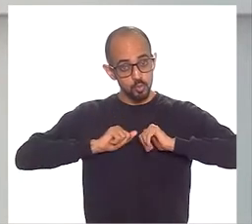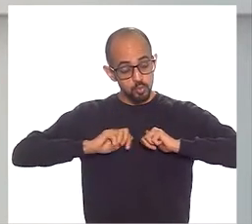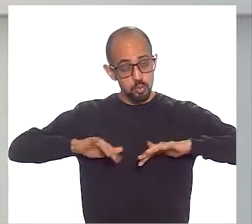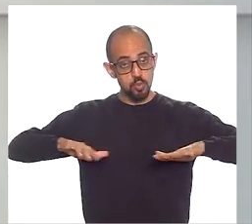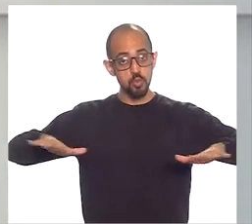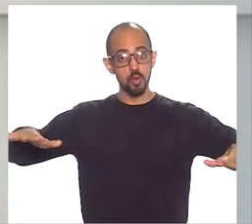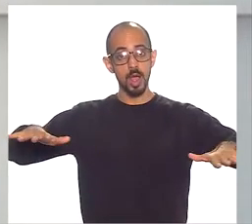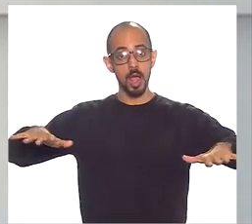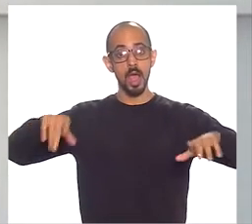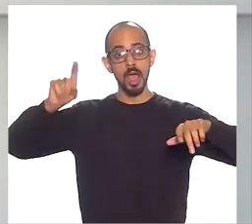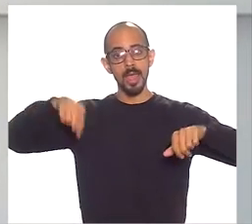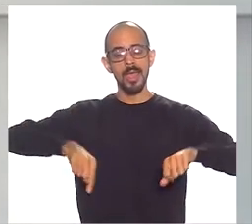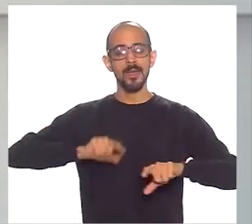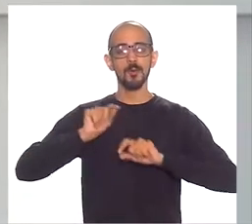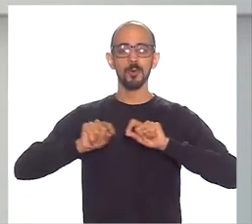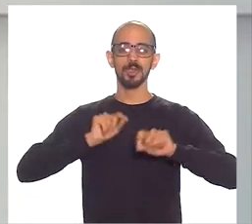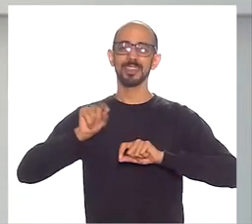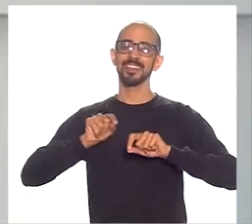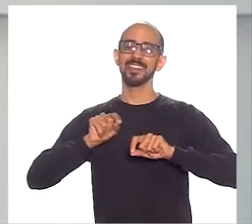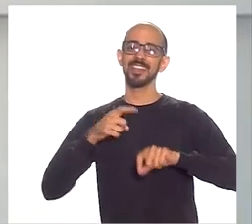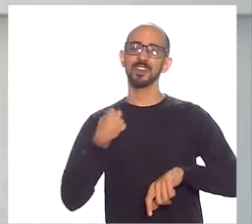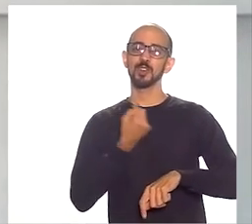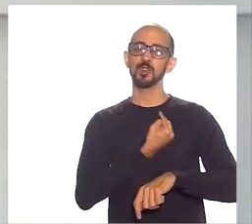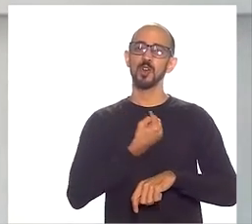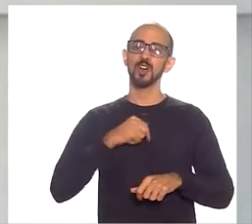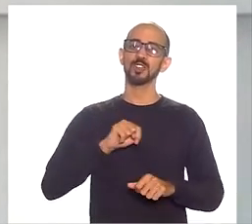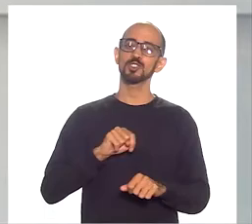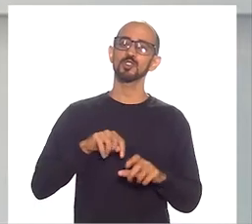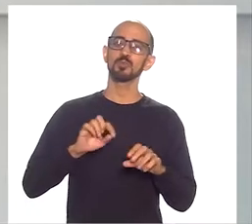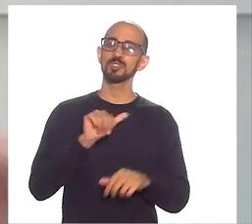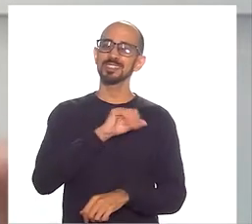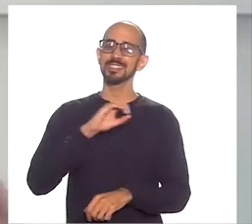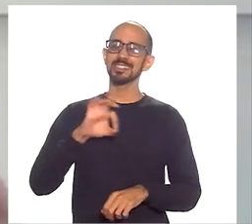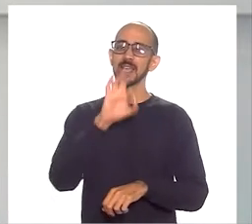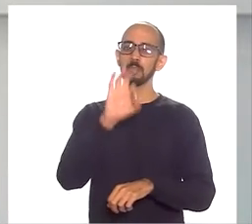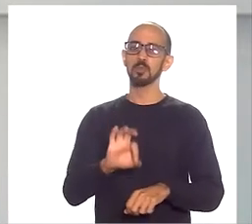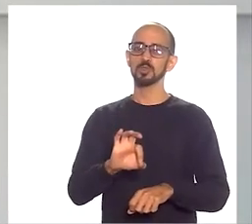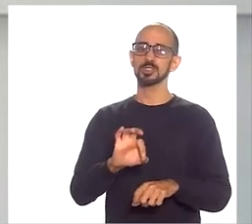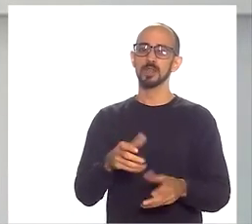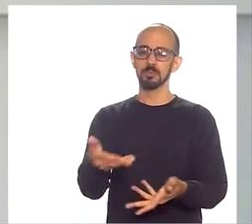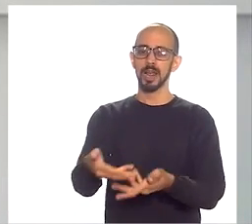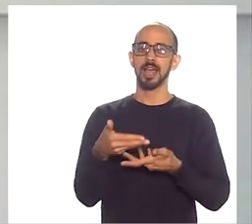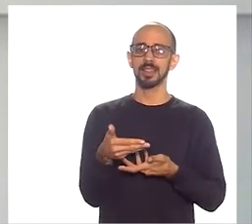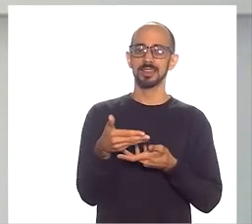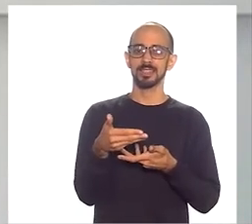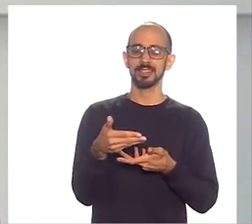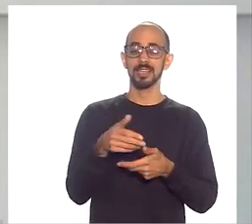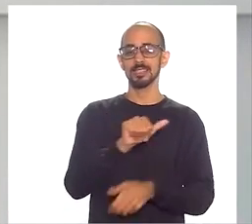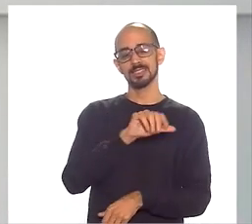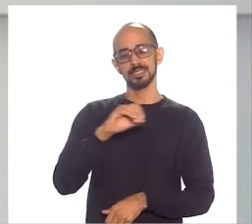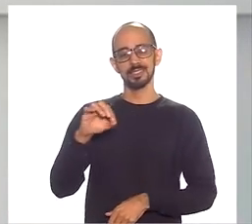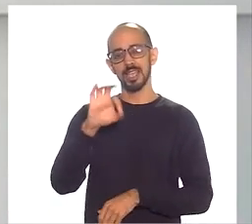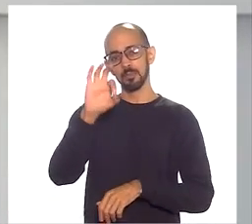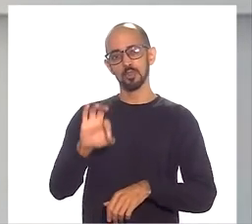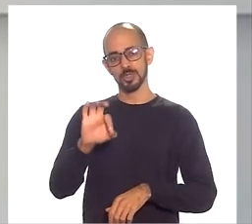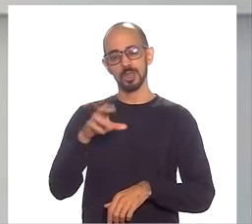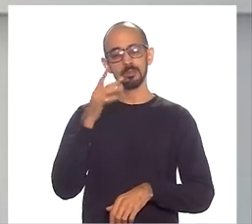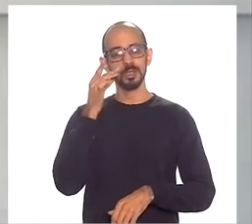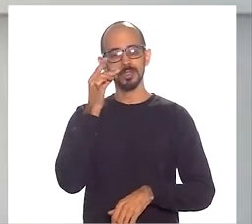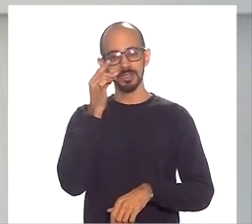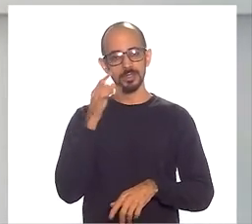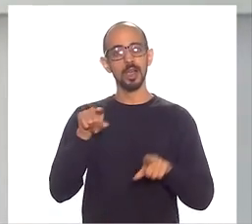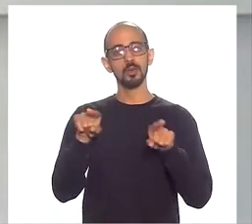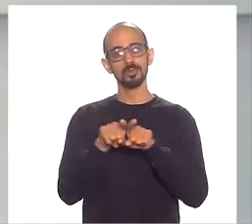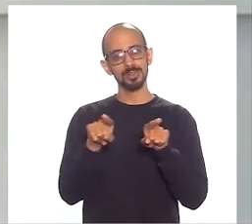gente? Hoje, nós somos uma organização 100% preparada para atender demandas 100%